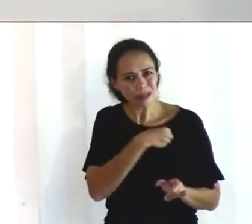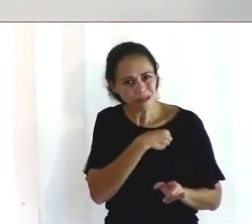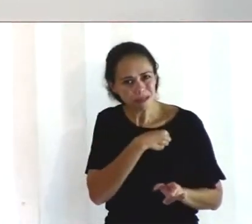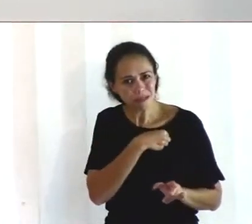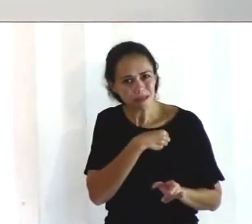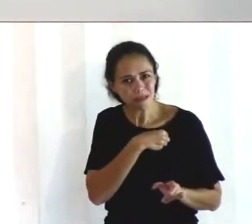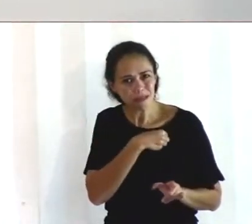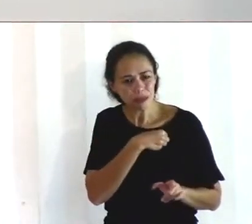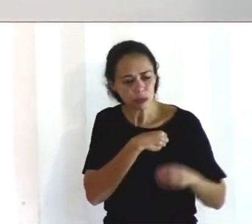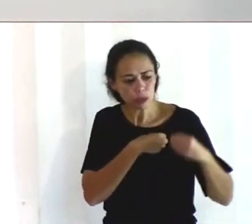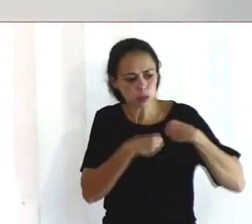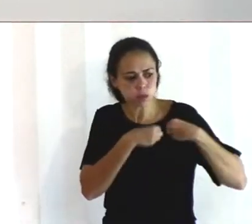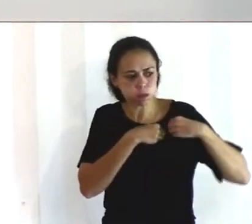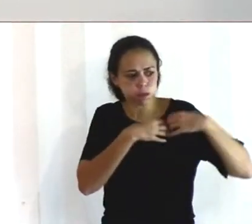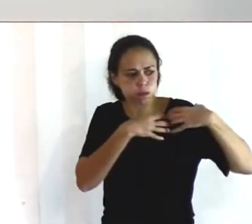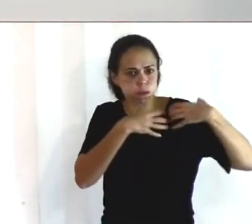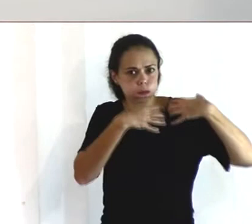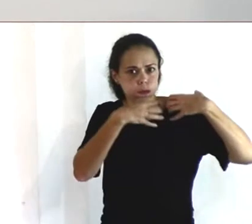bem.